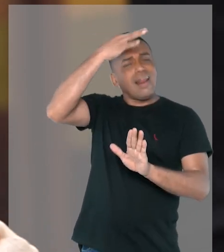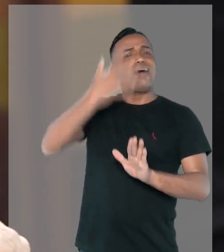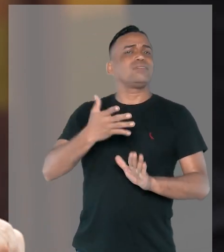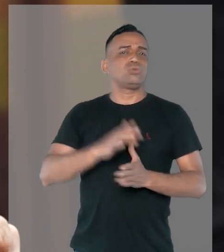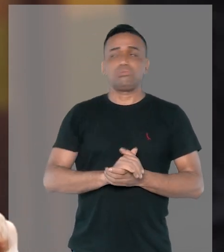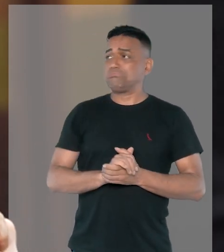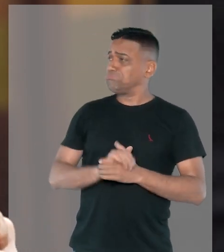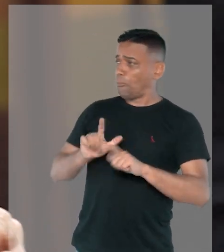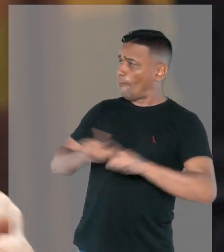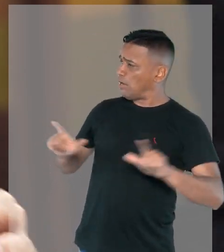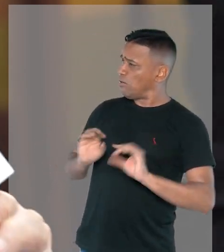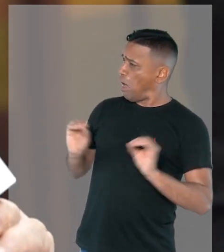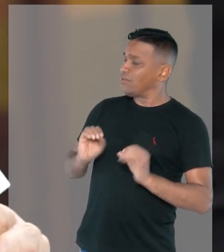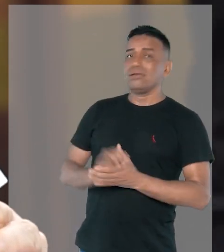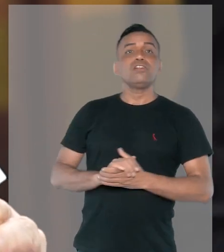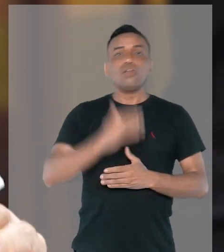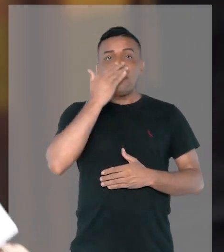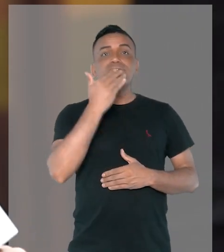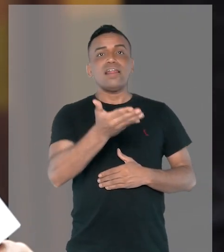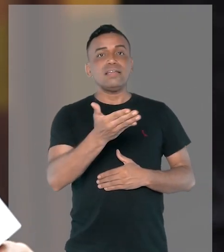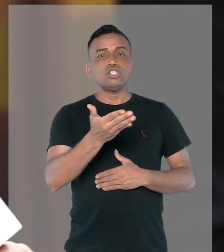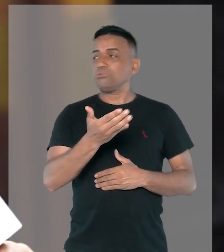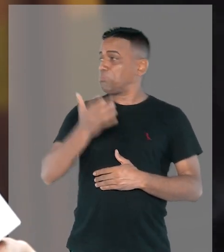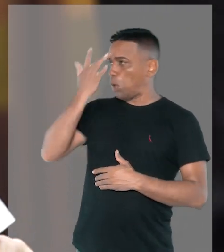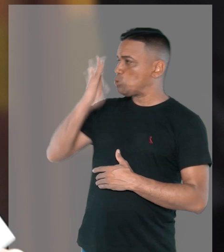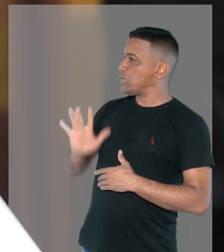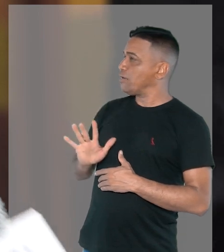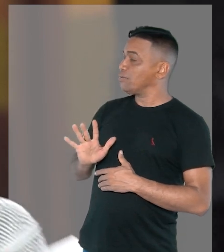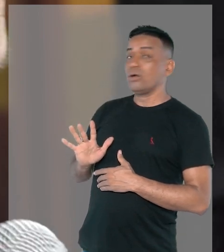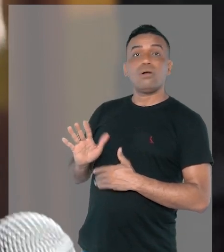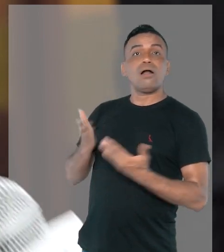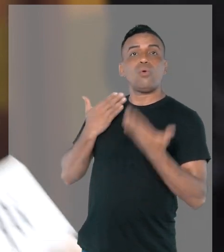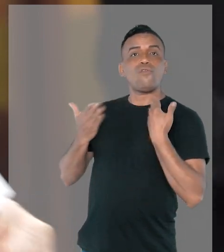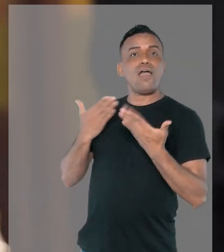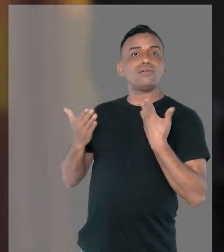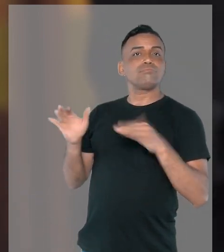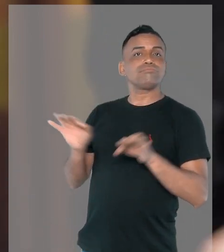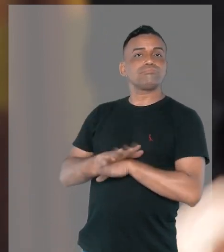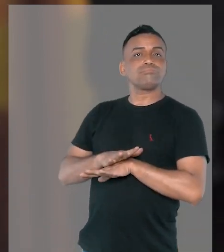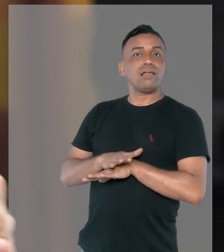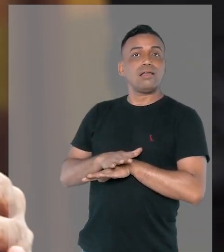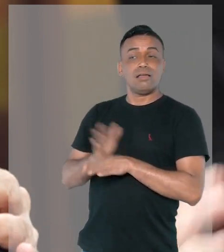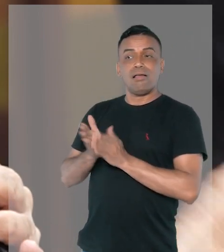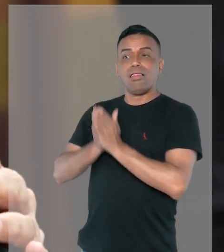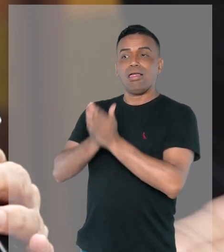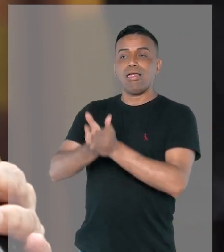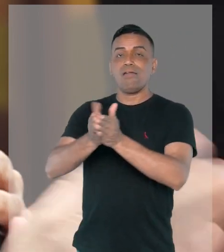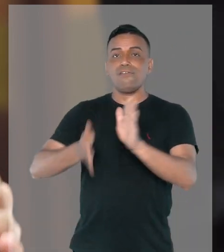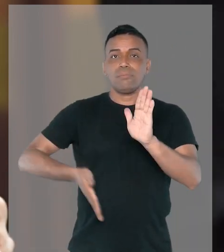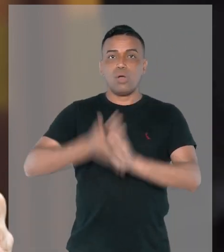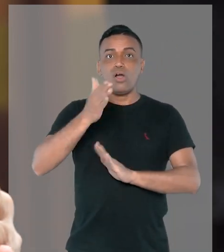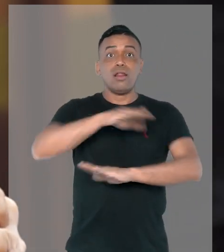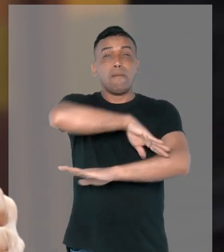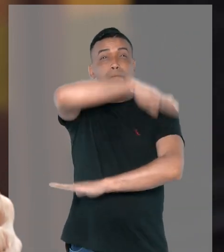disse, nada. E quem está na minha frente? Ele diz, não sei. Acabou a conversa, né? Ele foi, atravessou o rio Tizé e foi para o